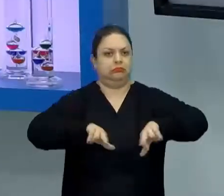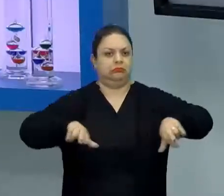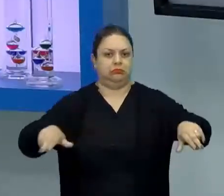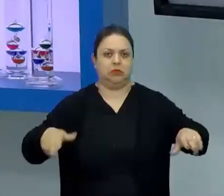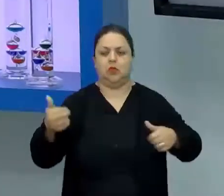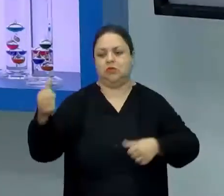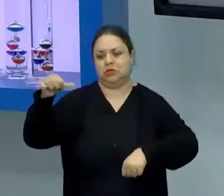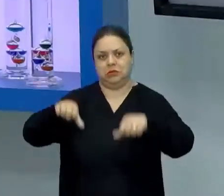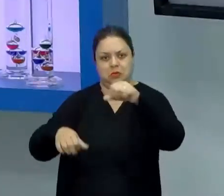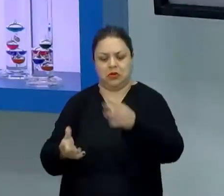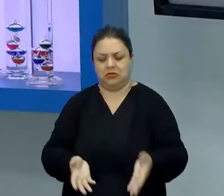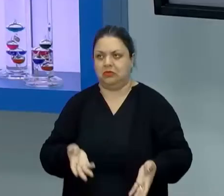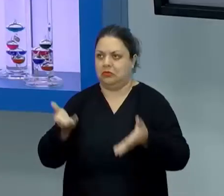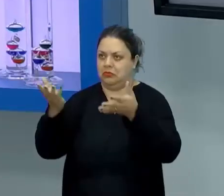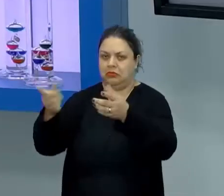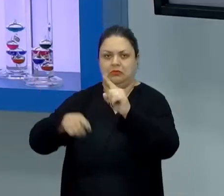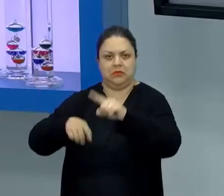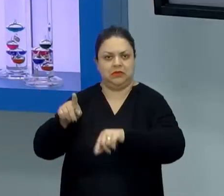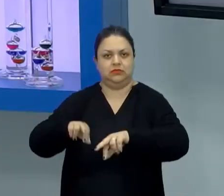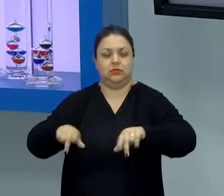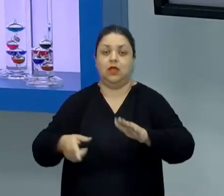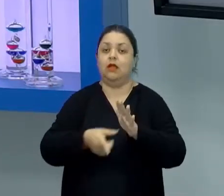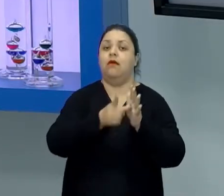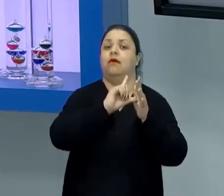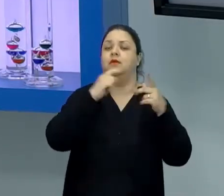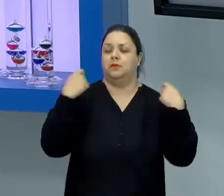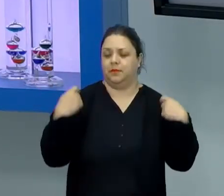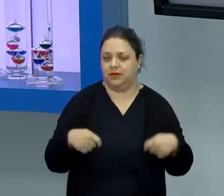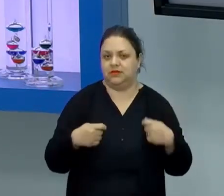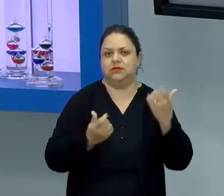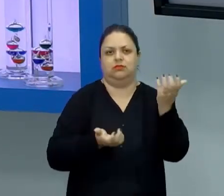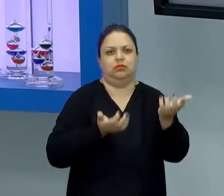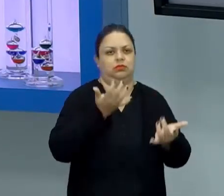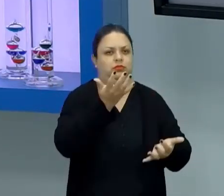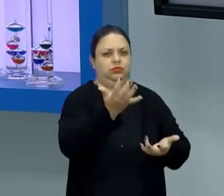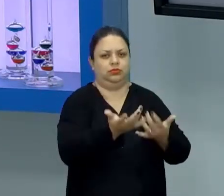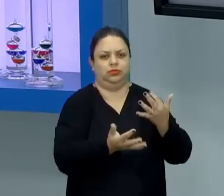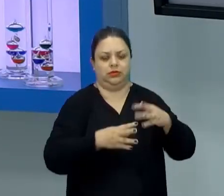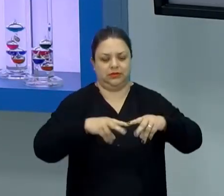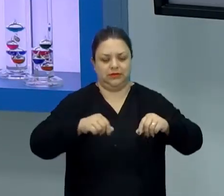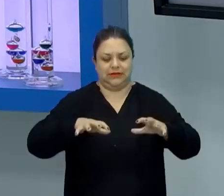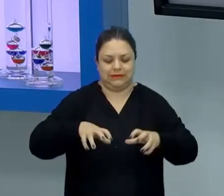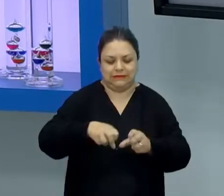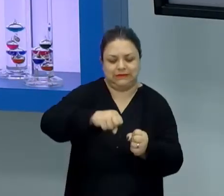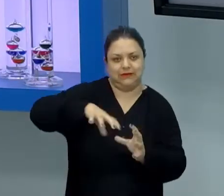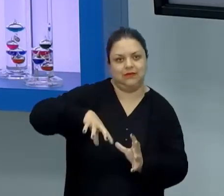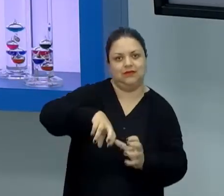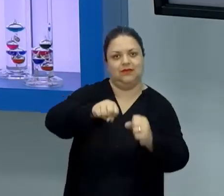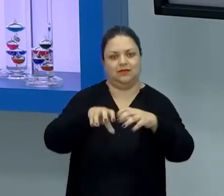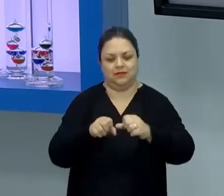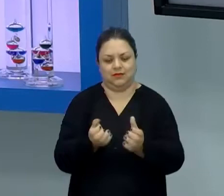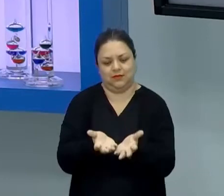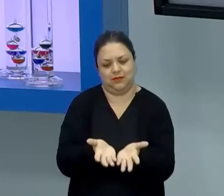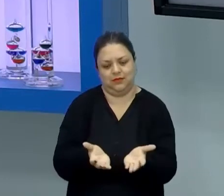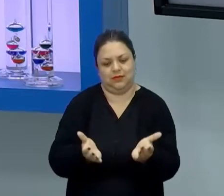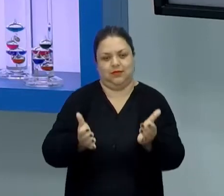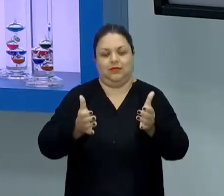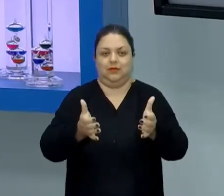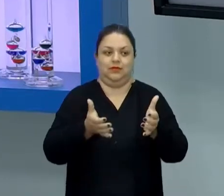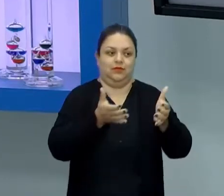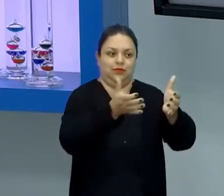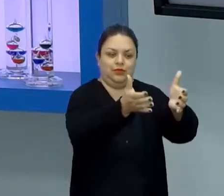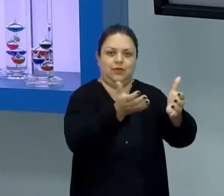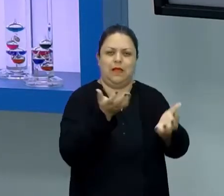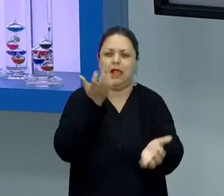numa indústria química, eles vão ser queimados aí, vai utilizar argila, que vai ser queimada entre 1000 e 1300 graus Celsius,